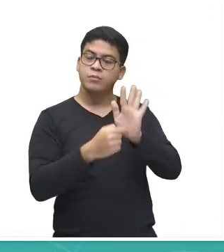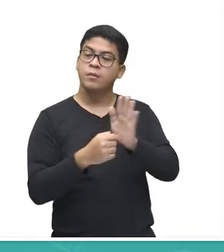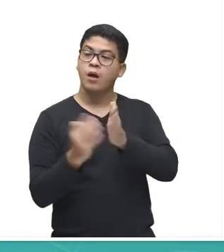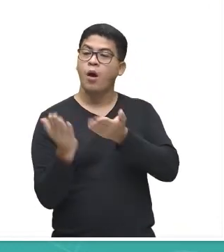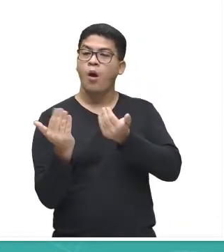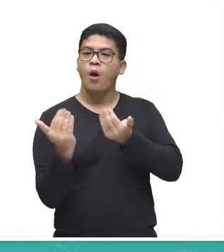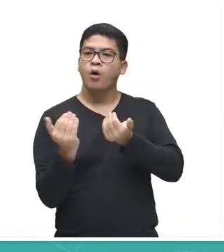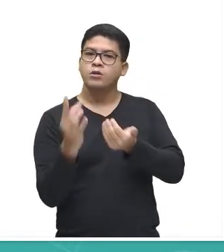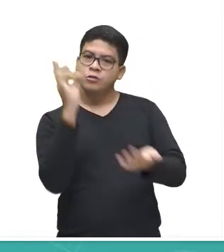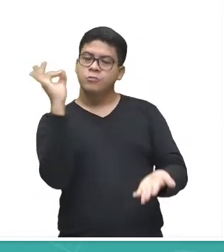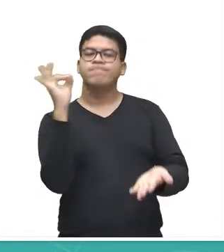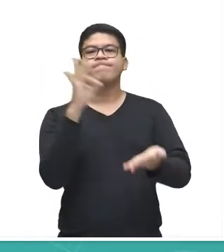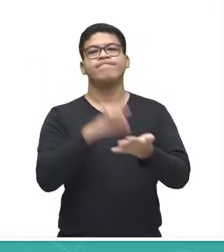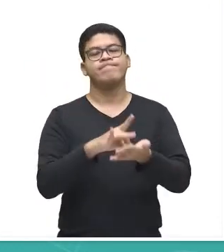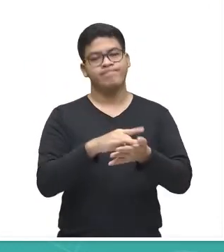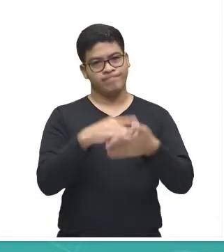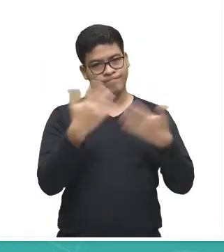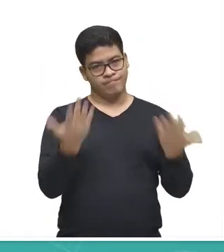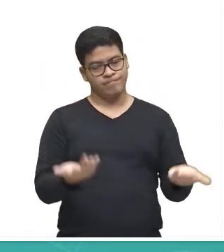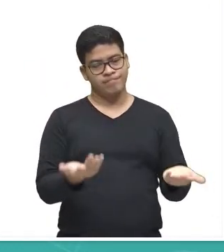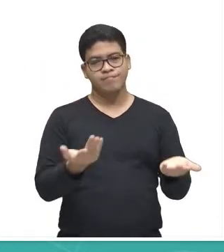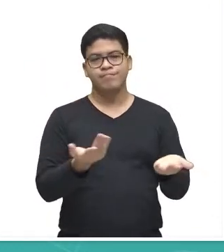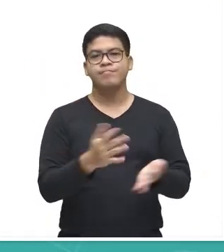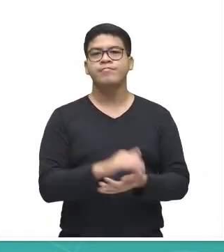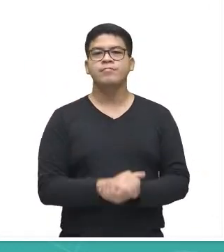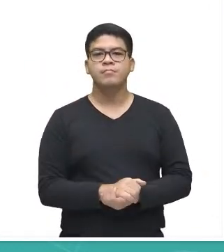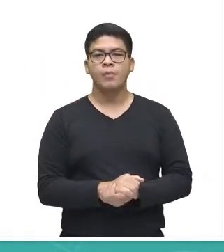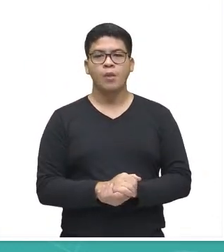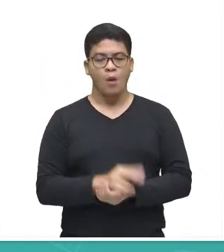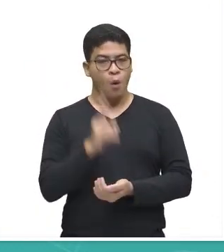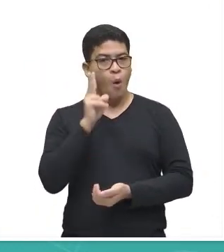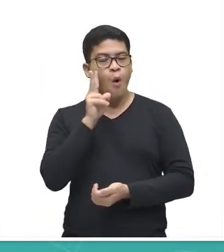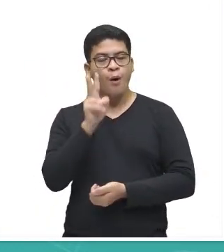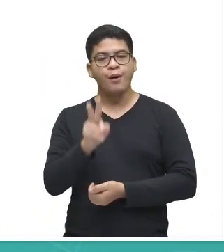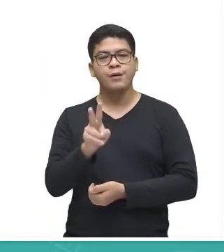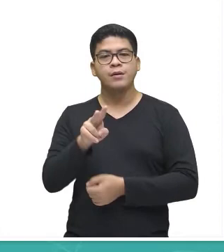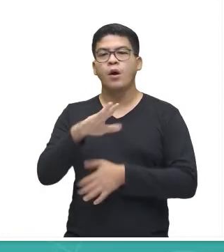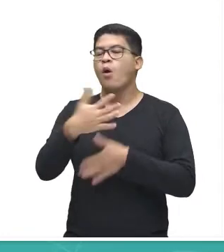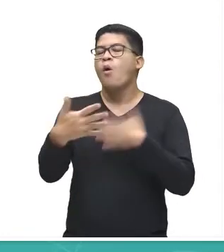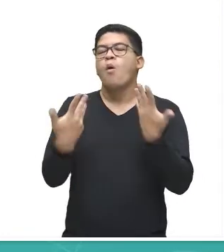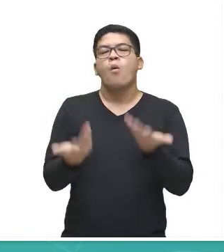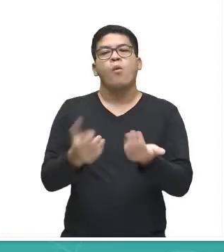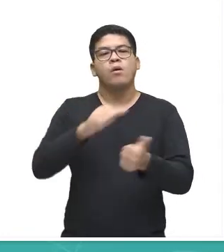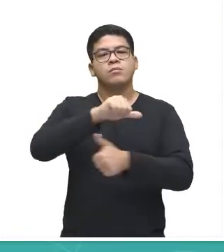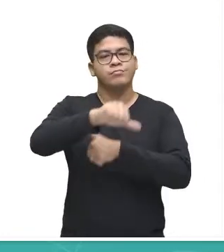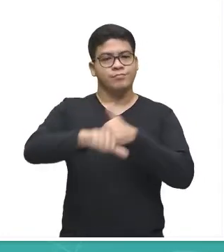verdadeiro protagonismo em seus estudos. Então, vamos ver quais são essas mudanças.